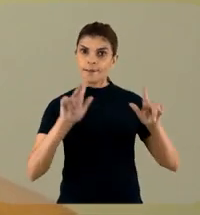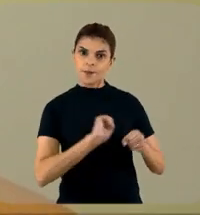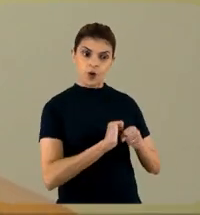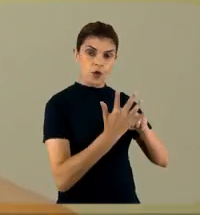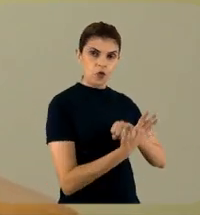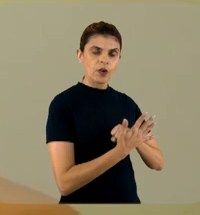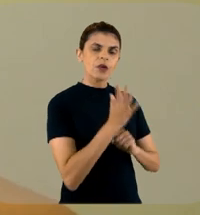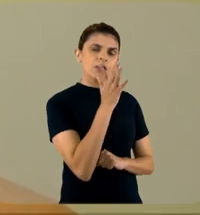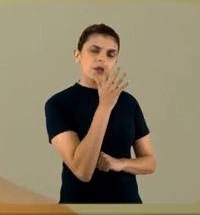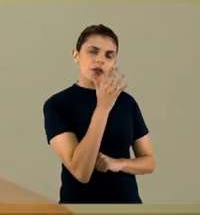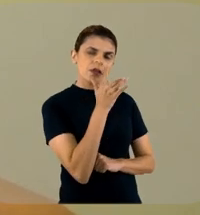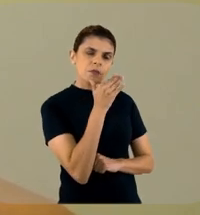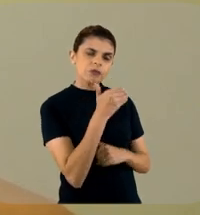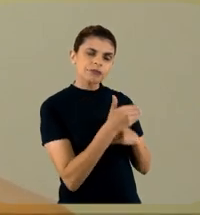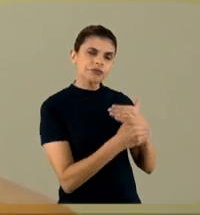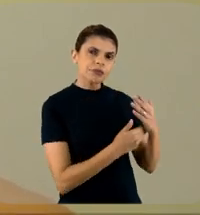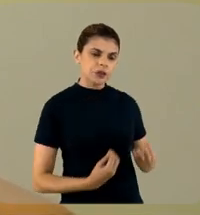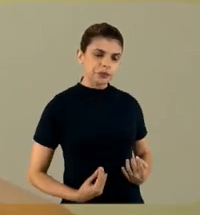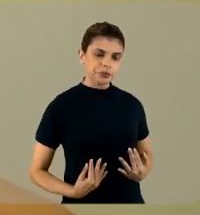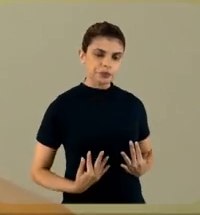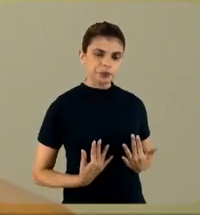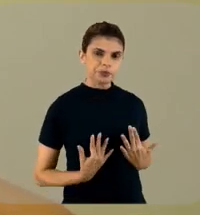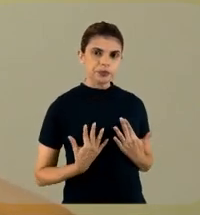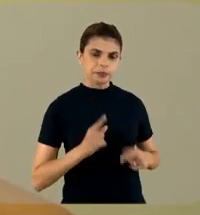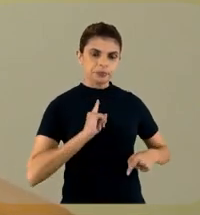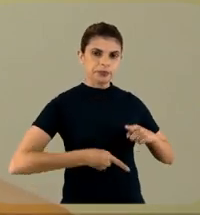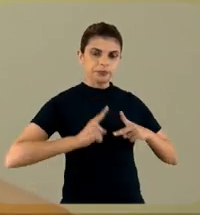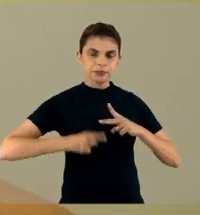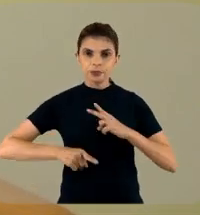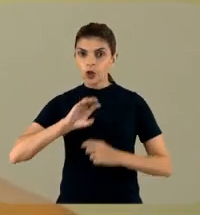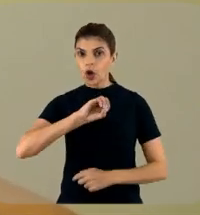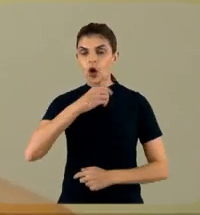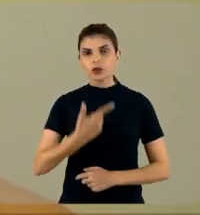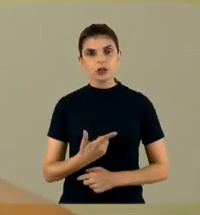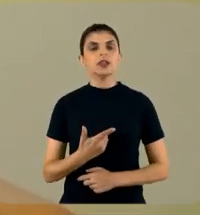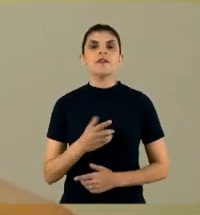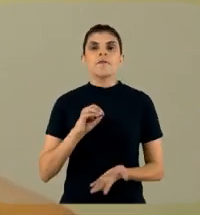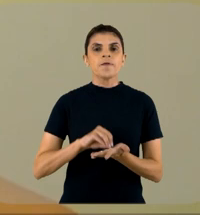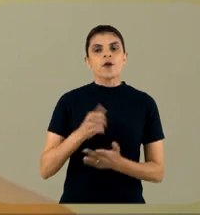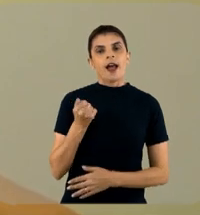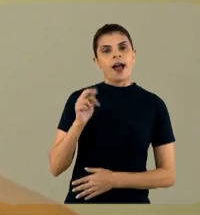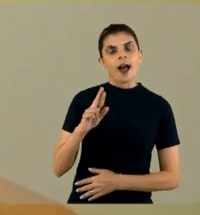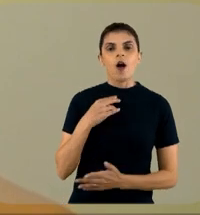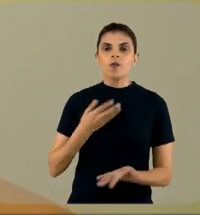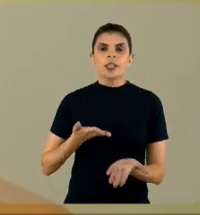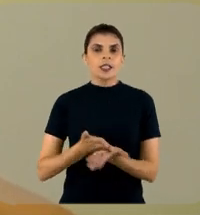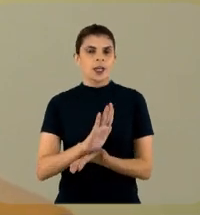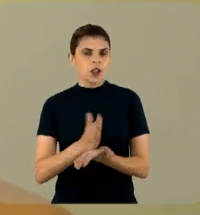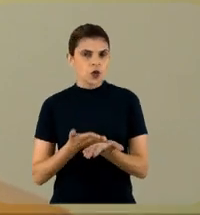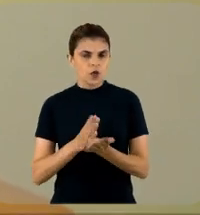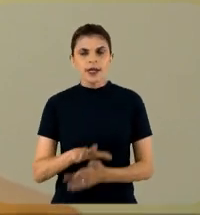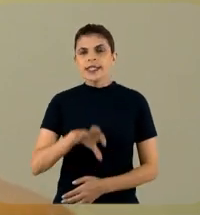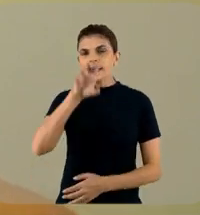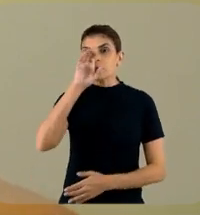covid-19 é que lentamente isso vai privando os tecidos de oxigênio mas sem causar falta de a o desconforto